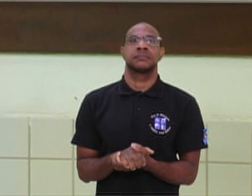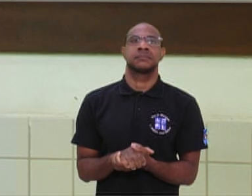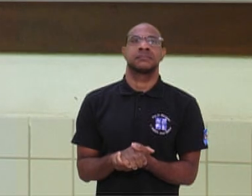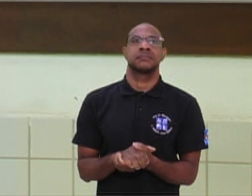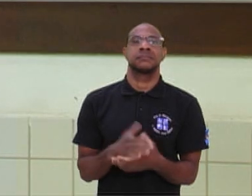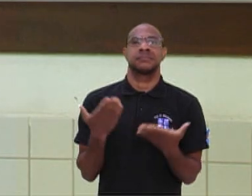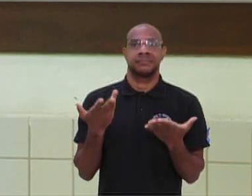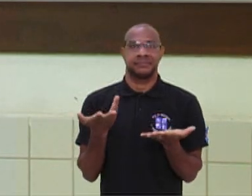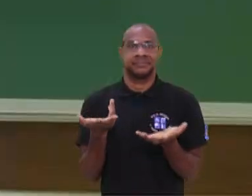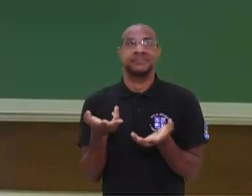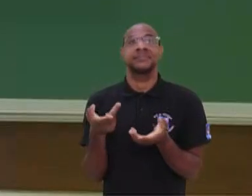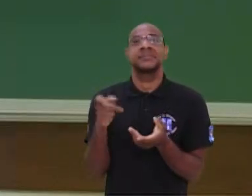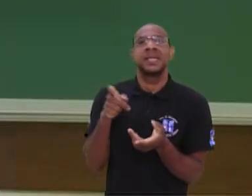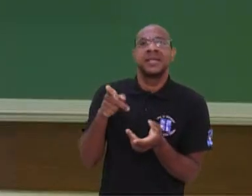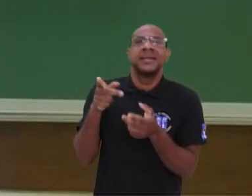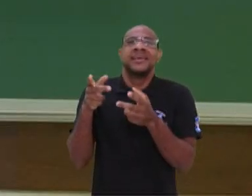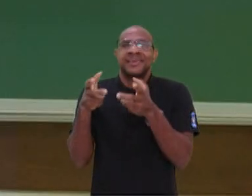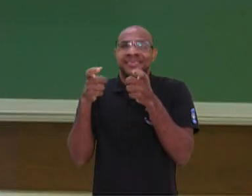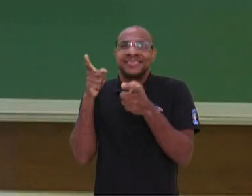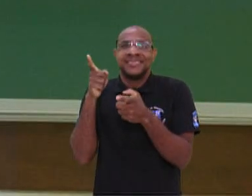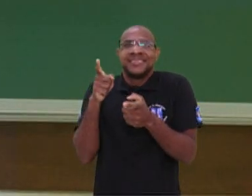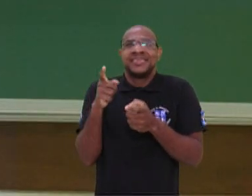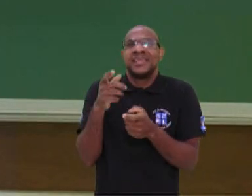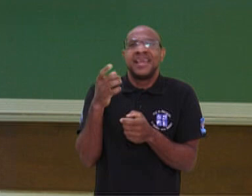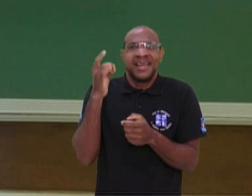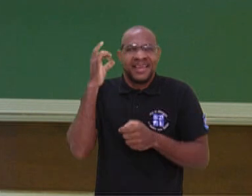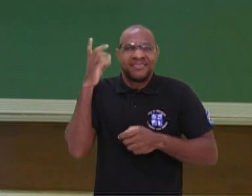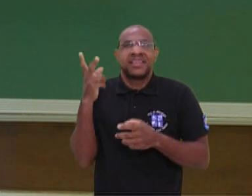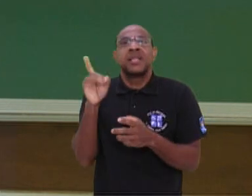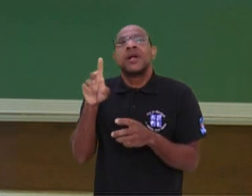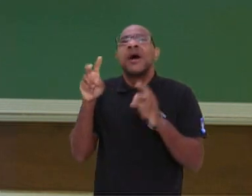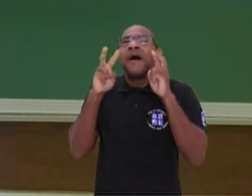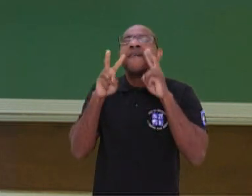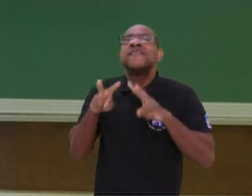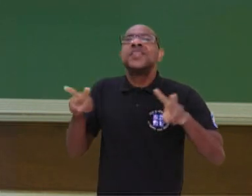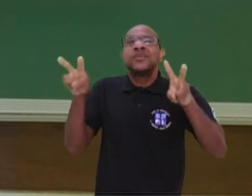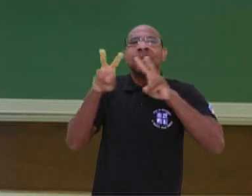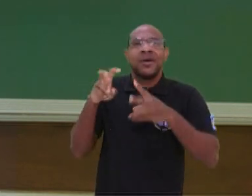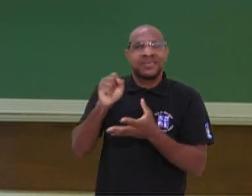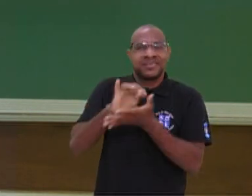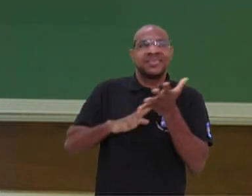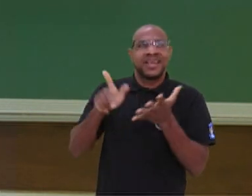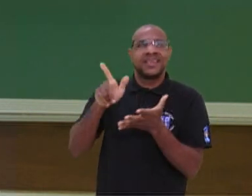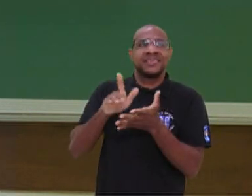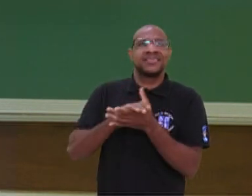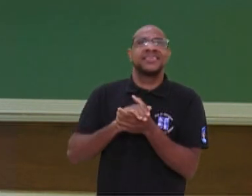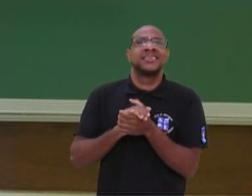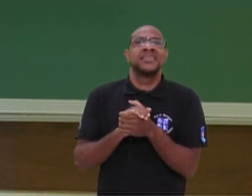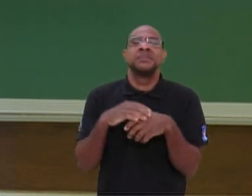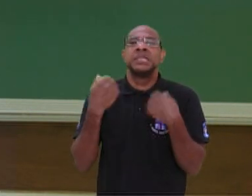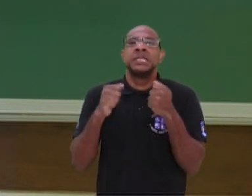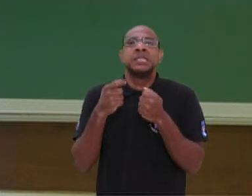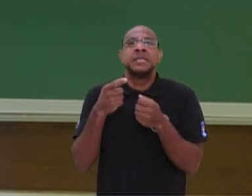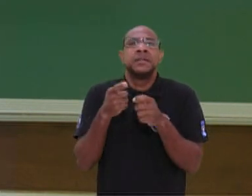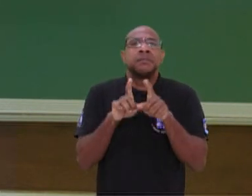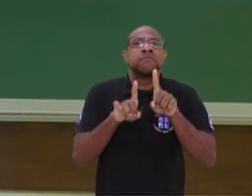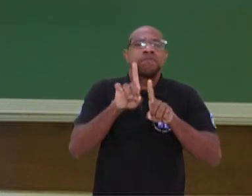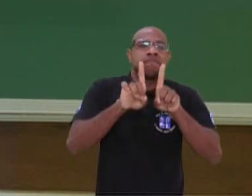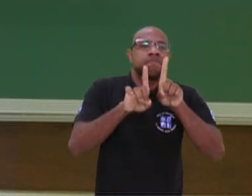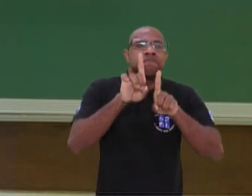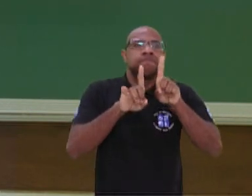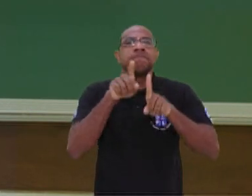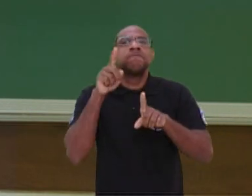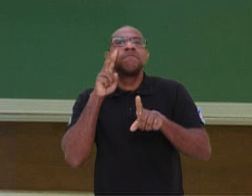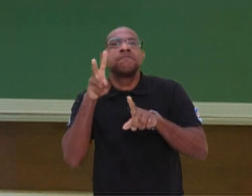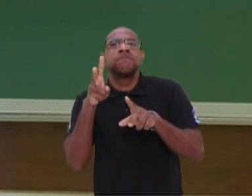Vamos juntos, minha gente. Essa questão não é difícil, né? É visual, né? Eu nem preciso ficar cruzando dados e nem é